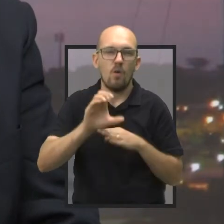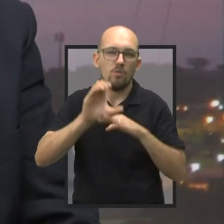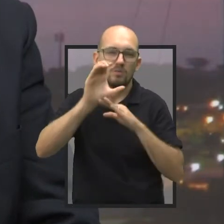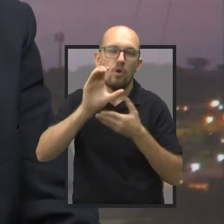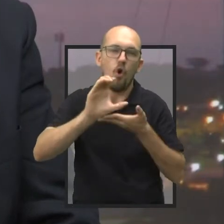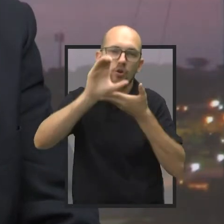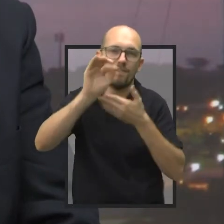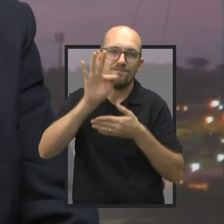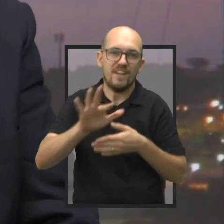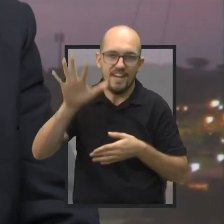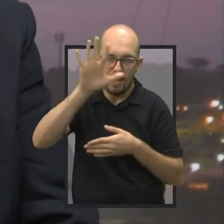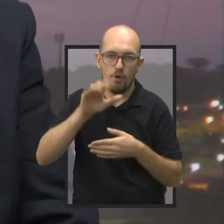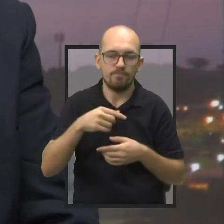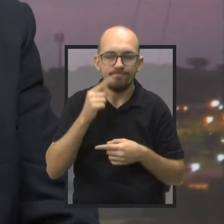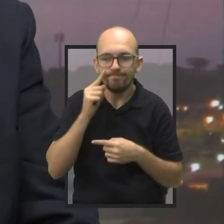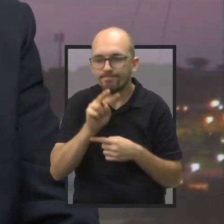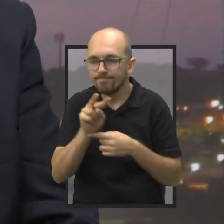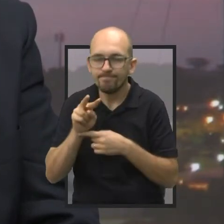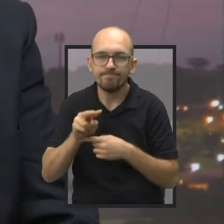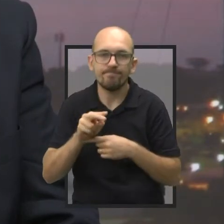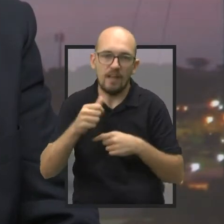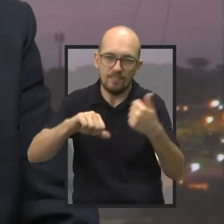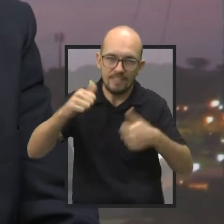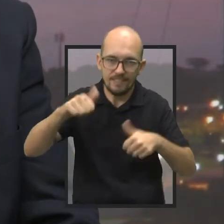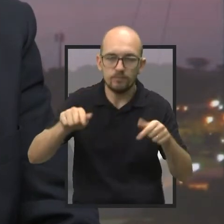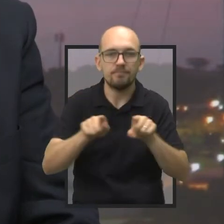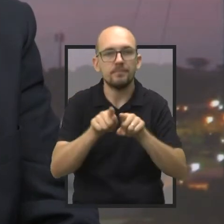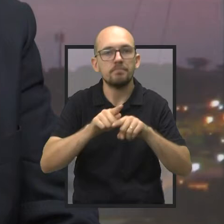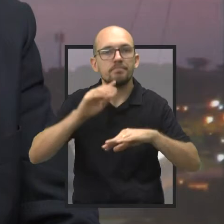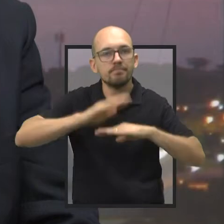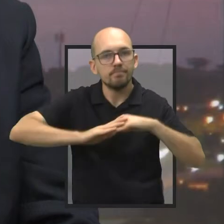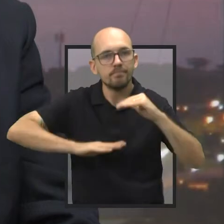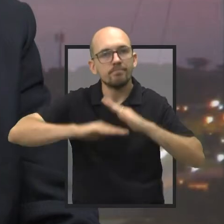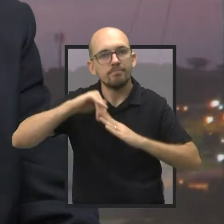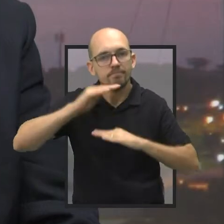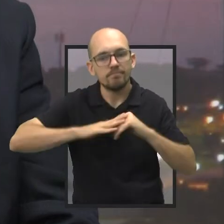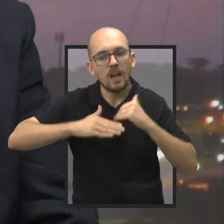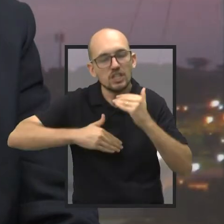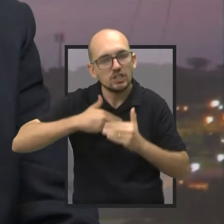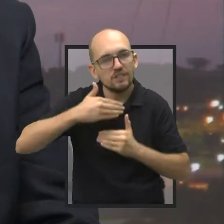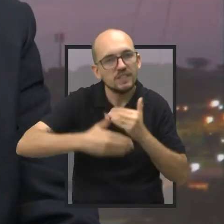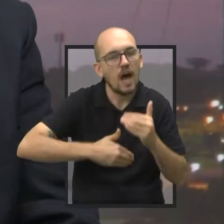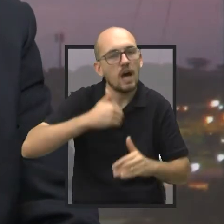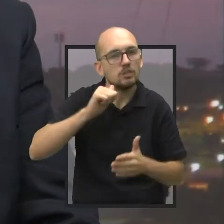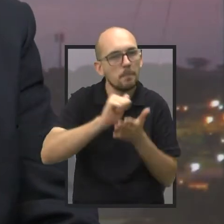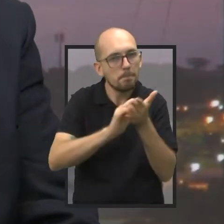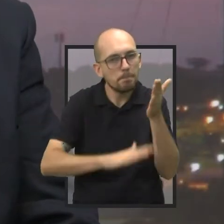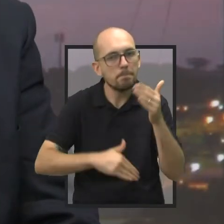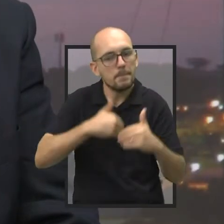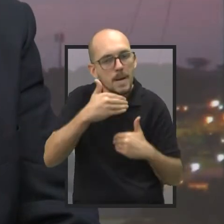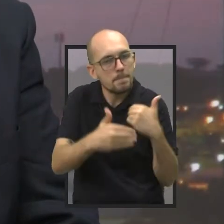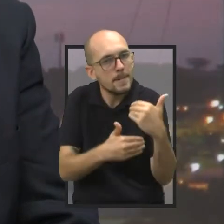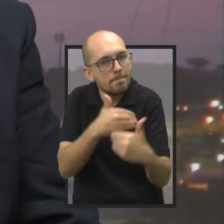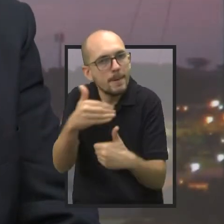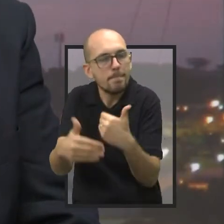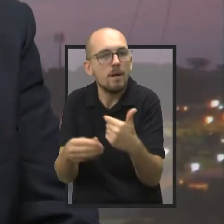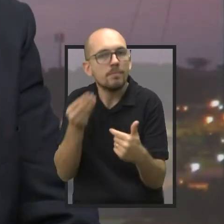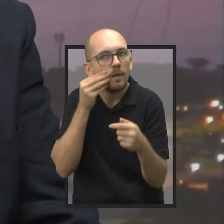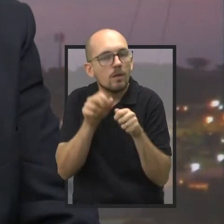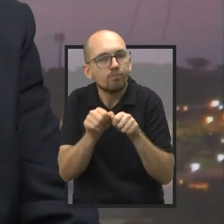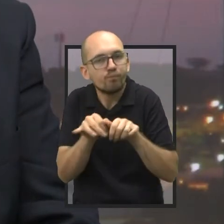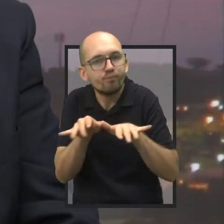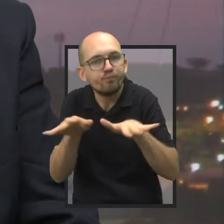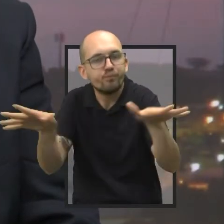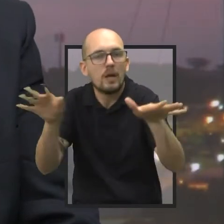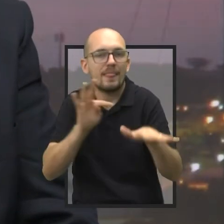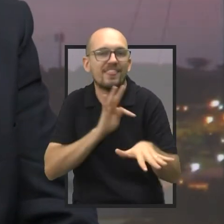ainda realizar atividades, né, elaboradas pelo CONFECOM no sentido da disseminação técnica